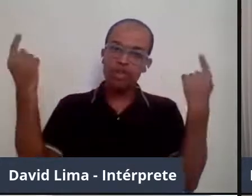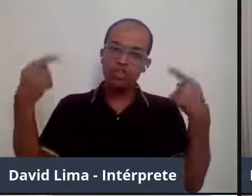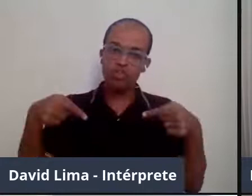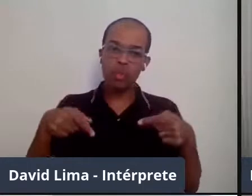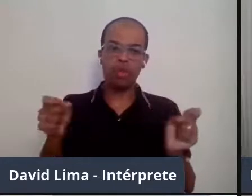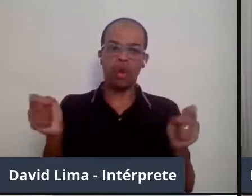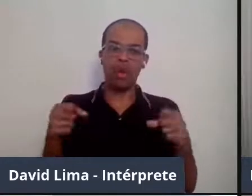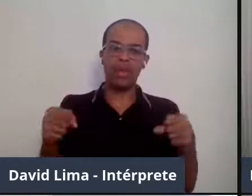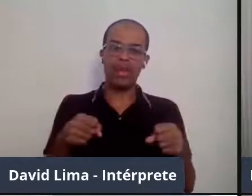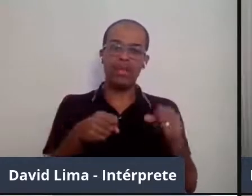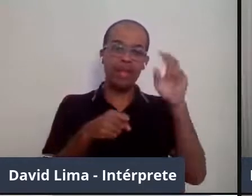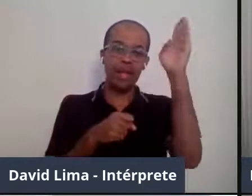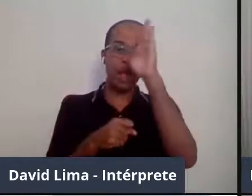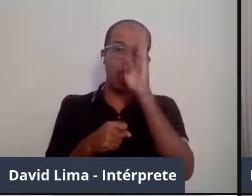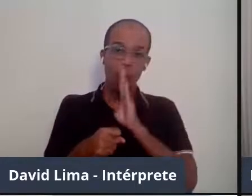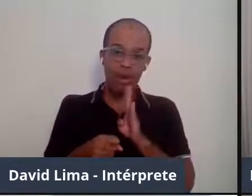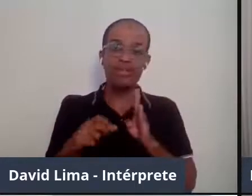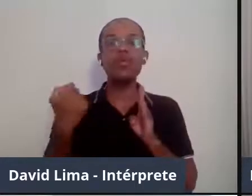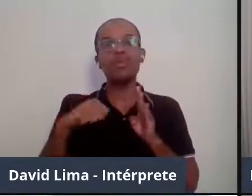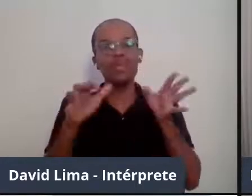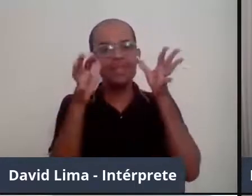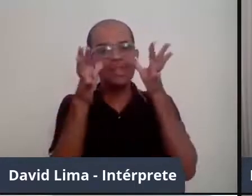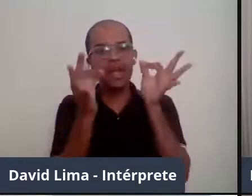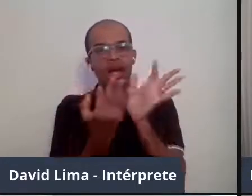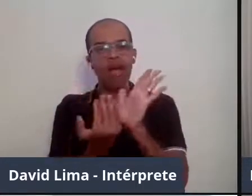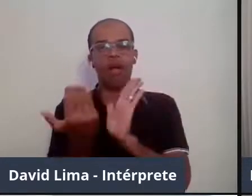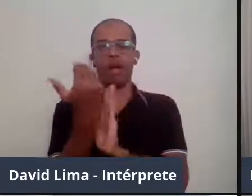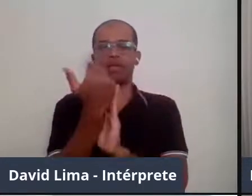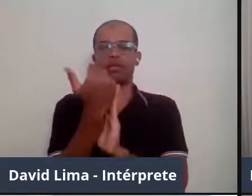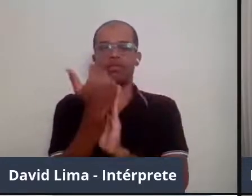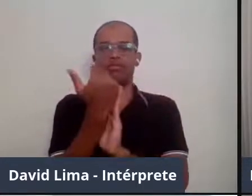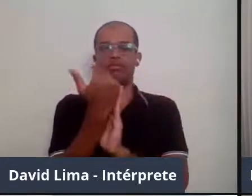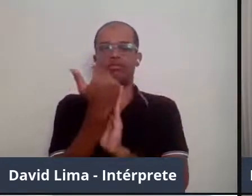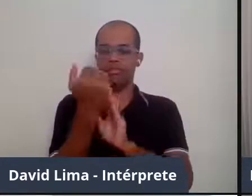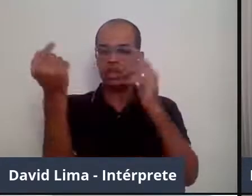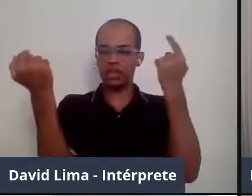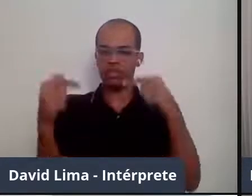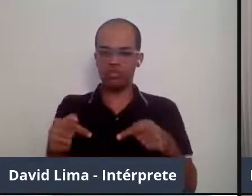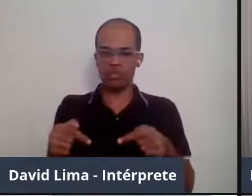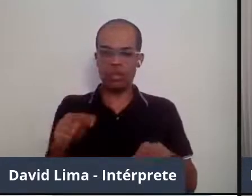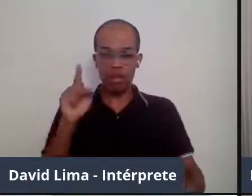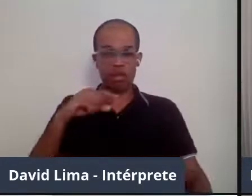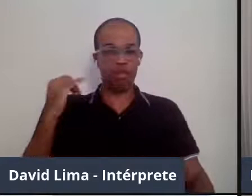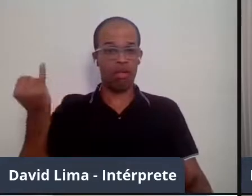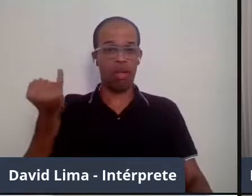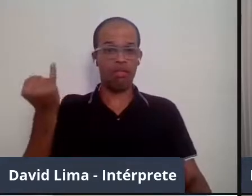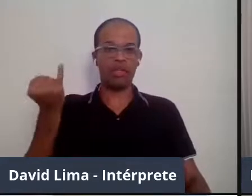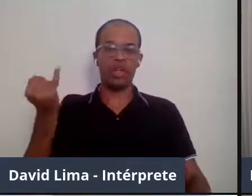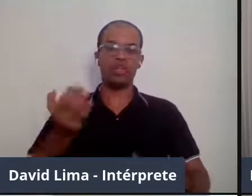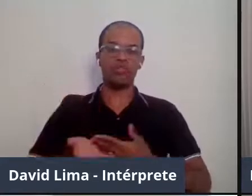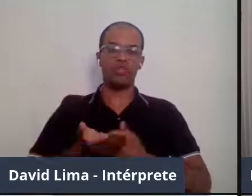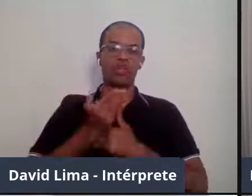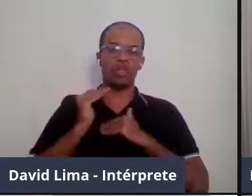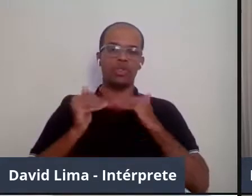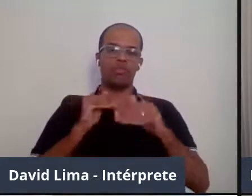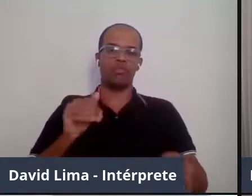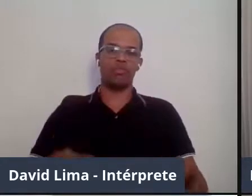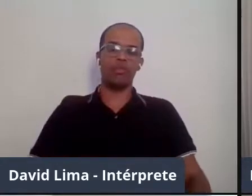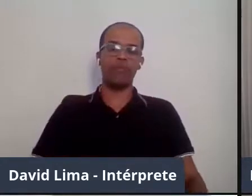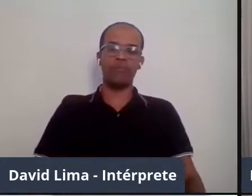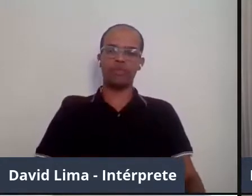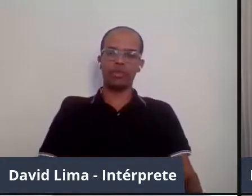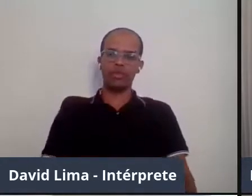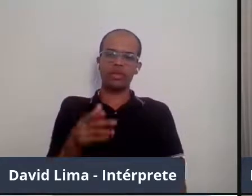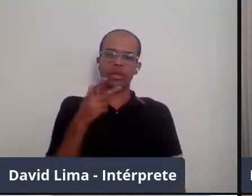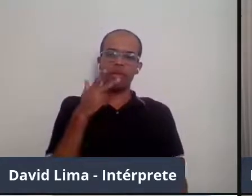Brasil tem que atentar a essa disputa muito importante para o desenvolvimento. Eu vou falar rapidamente, por